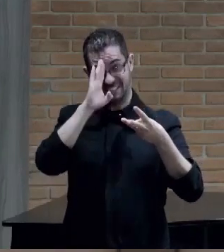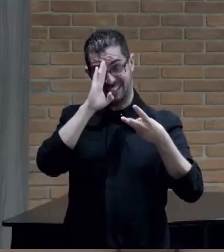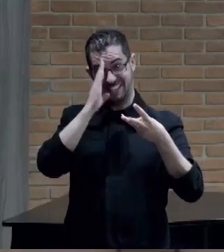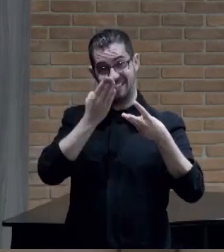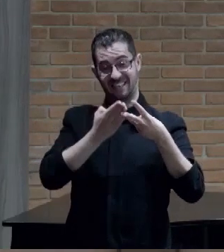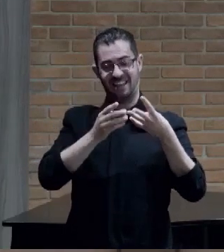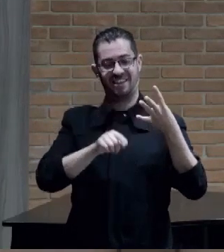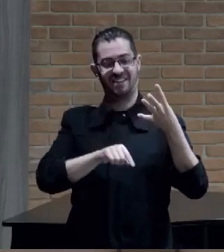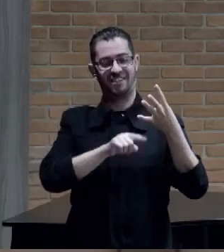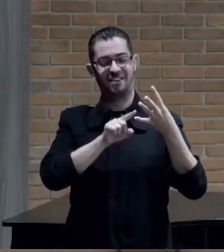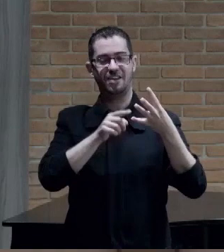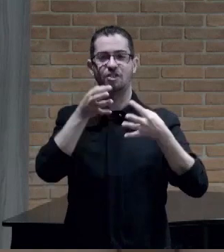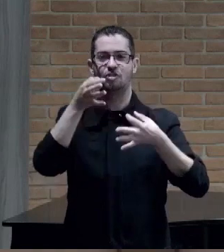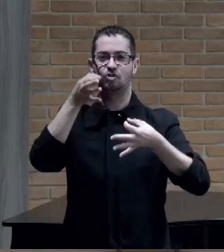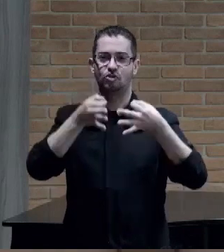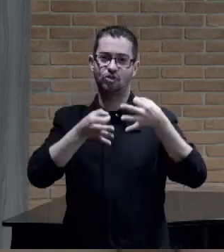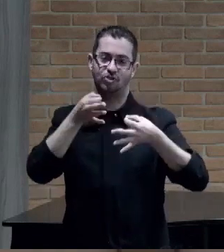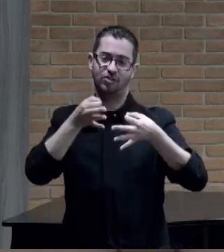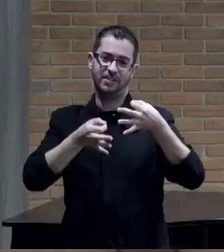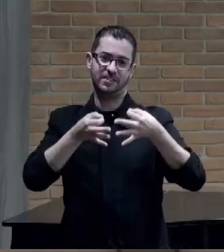e justiça de Deus.